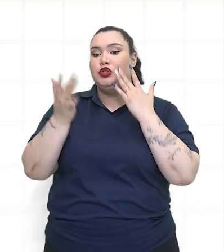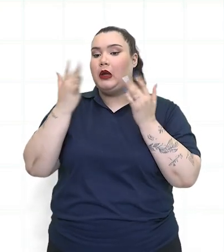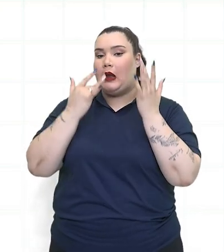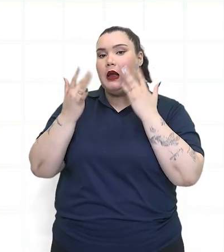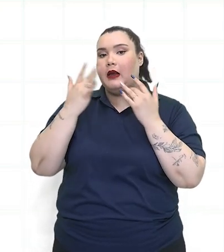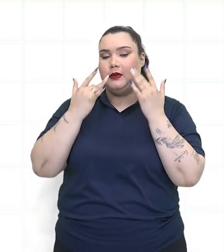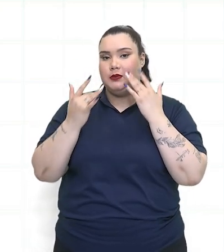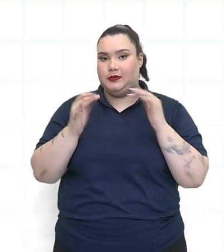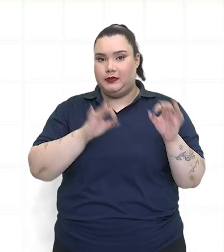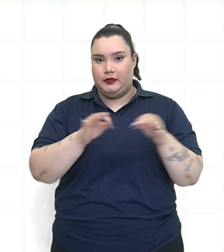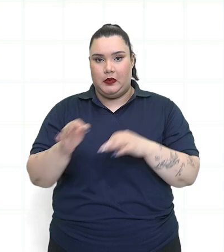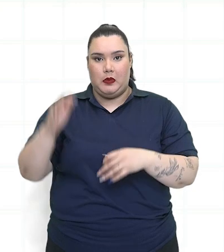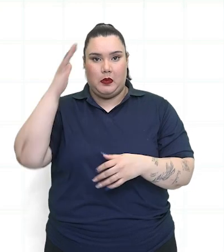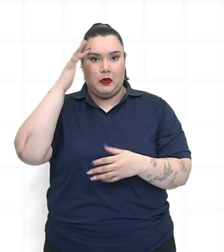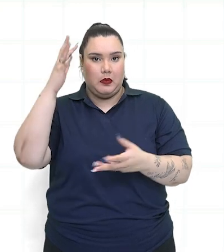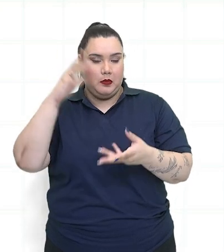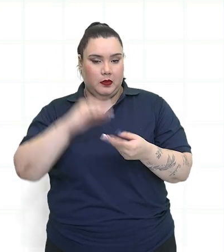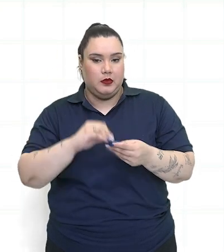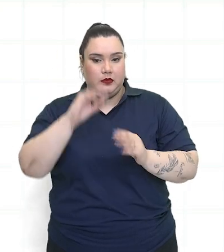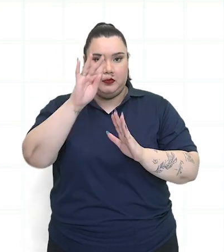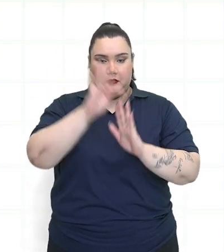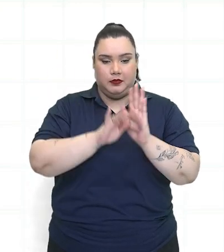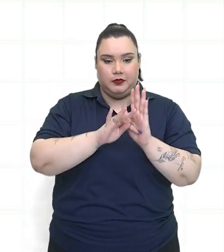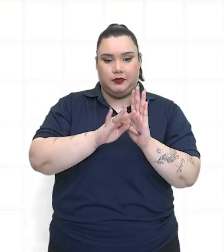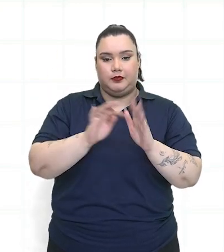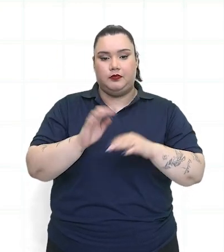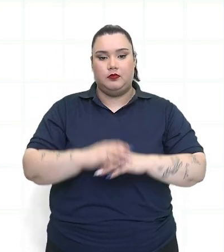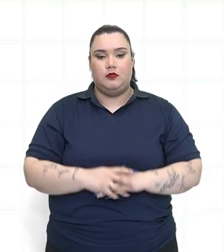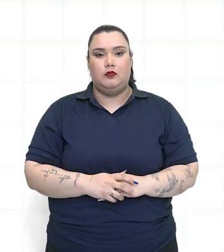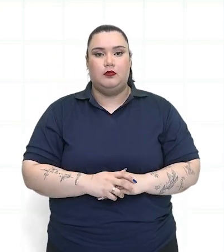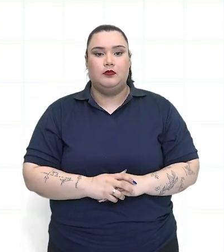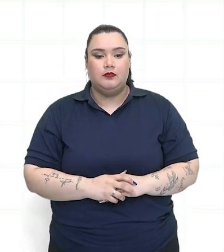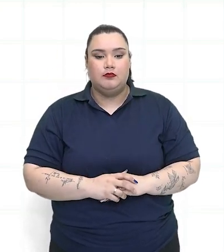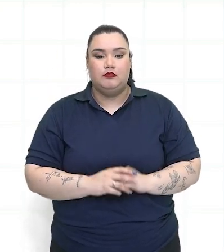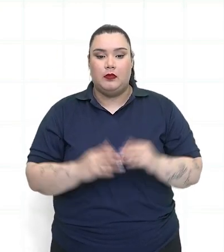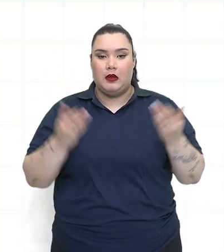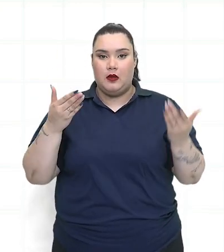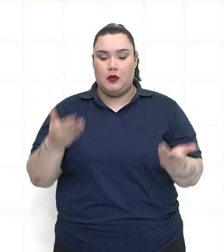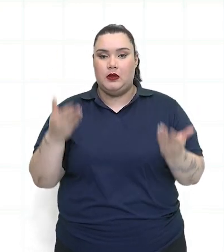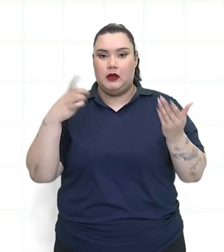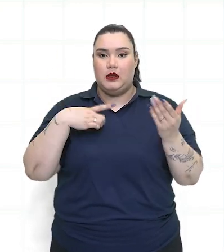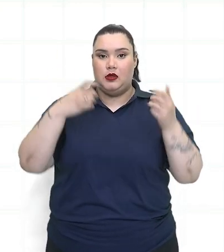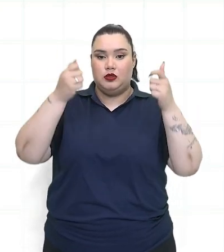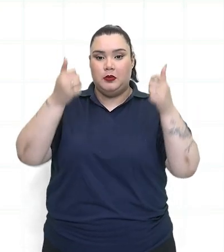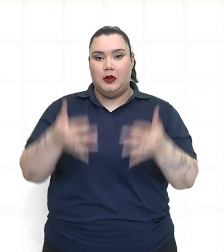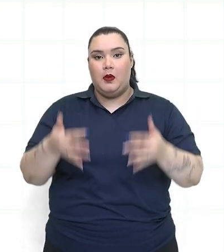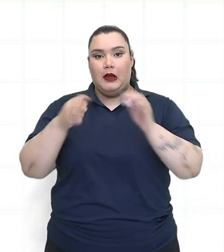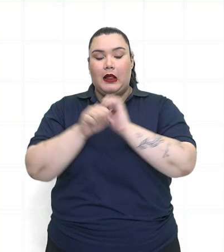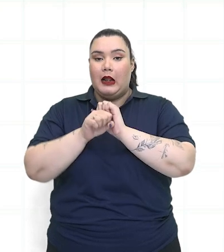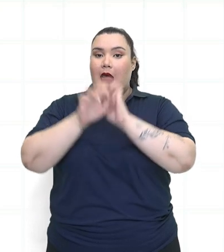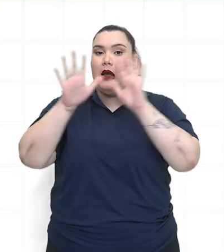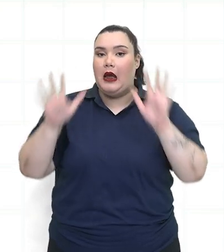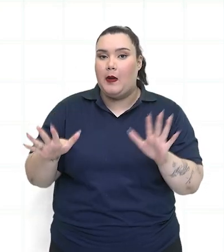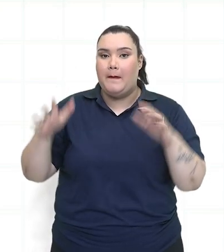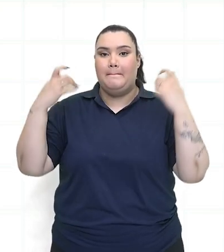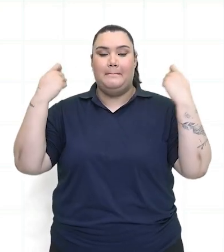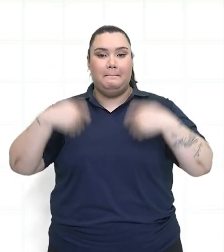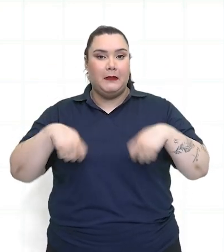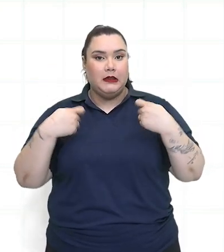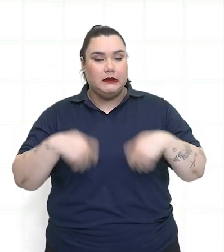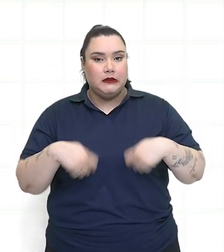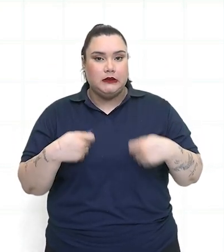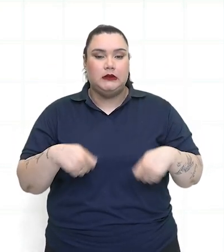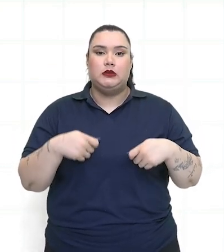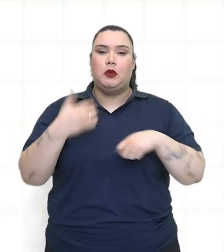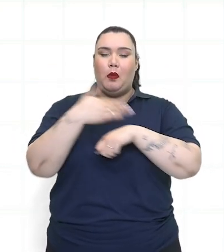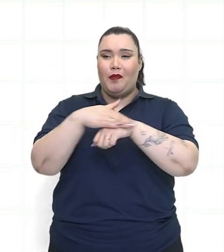Isso aqui é compreensão, interpretação textual. Então, está dito aí de forma bem clara que foi necessária,